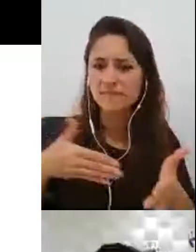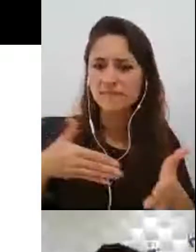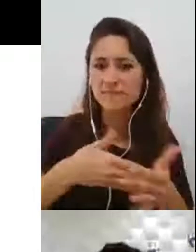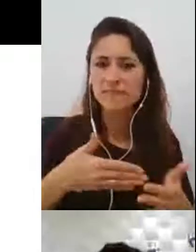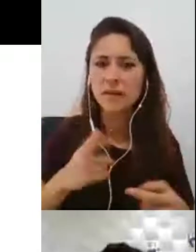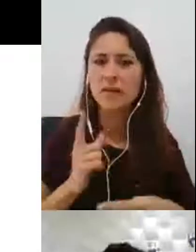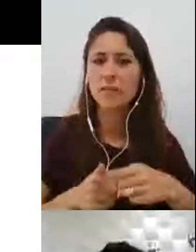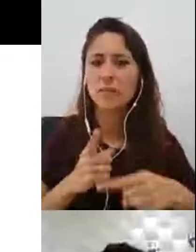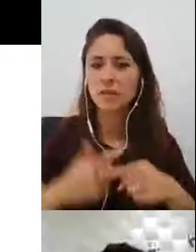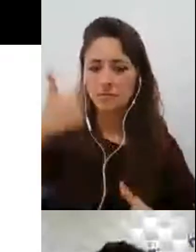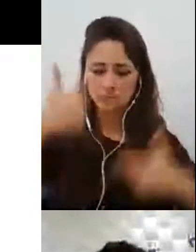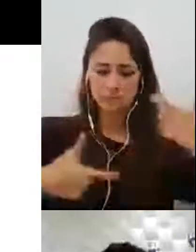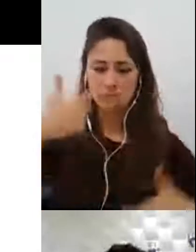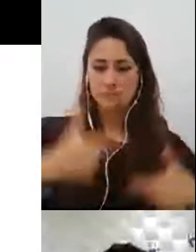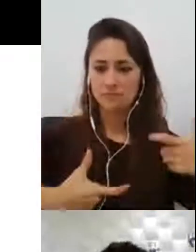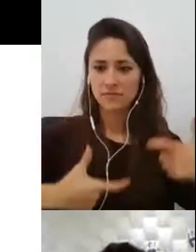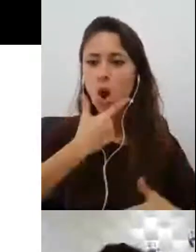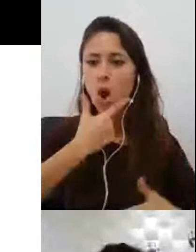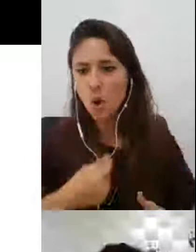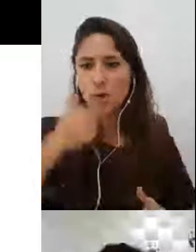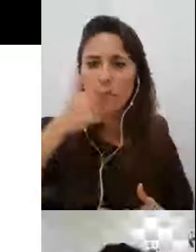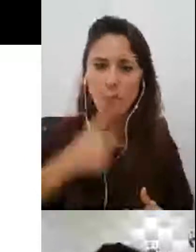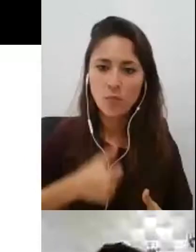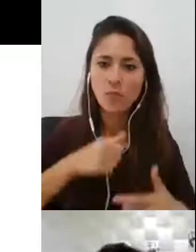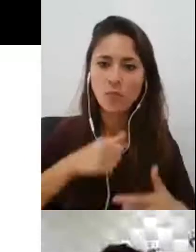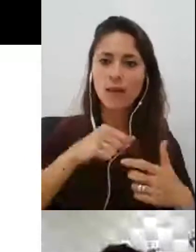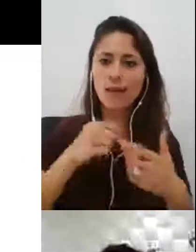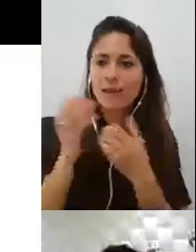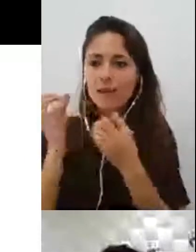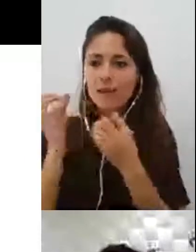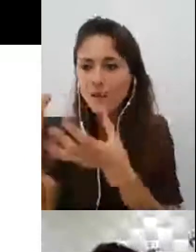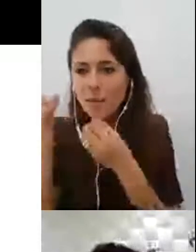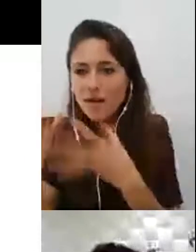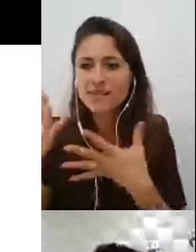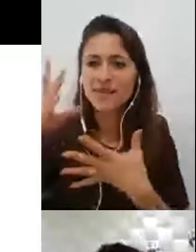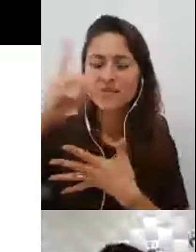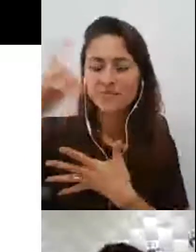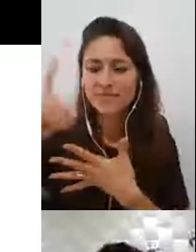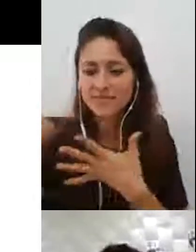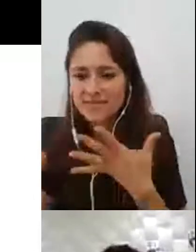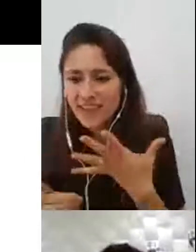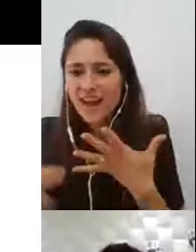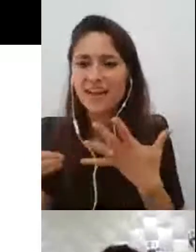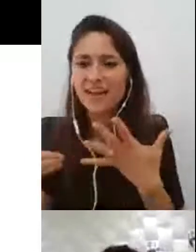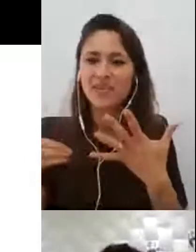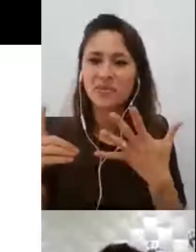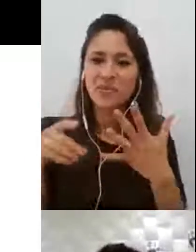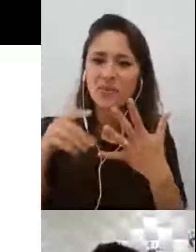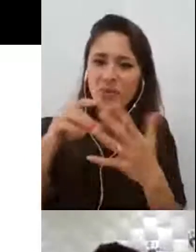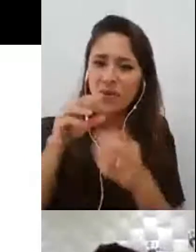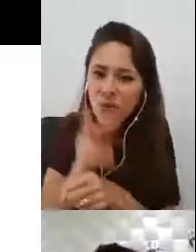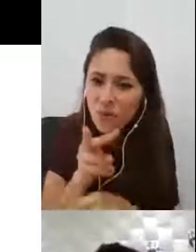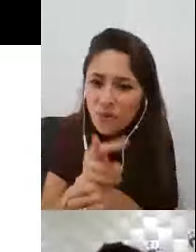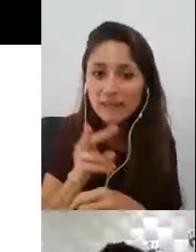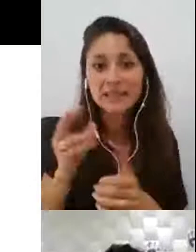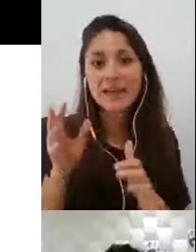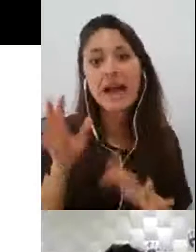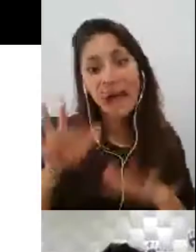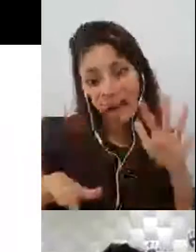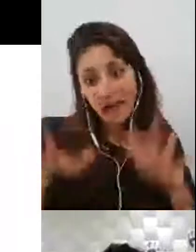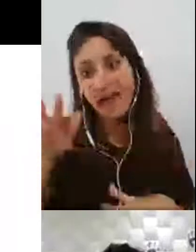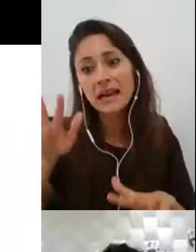pessoa que está fazendo a mentoria e o coaching de todo esse processo. Eu tenho a engenharia, né, como um foco